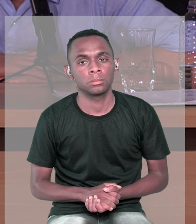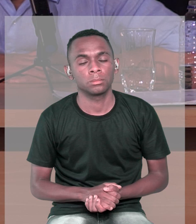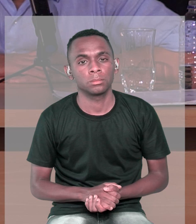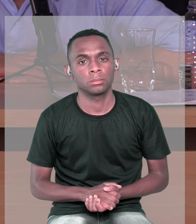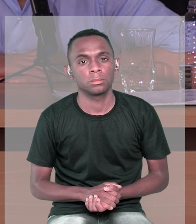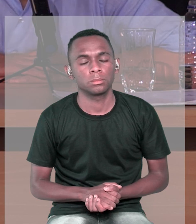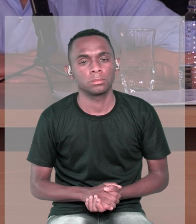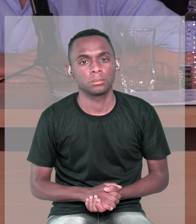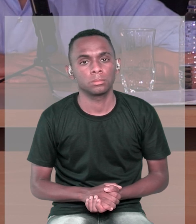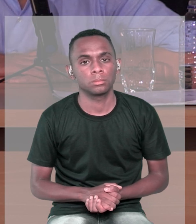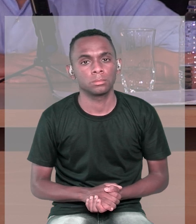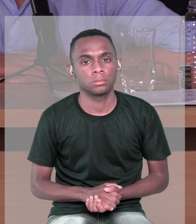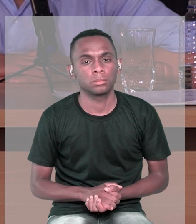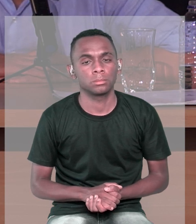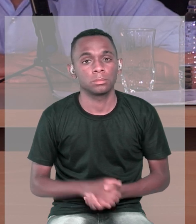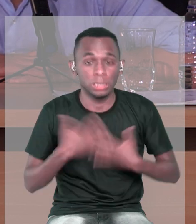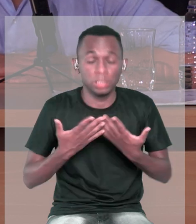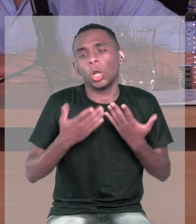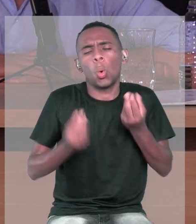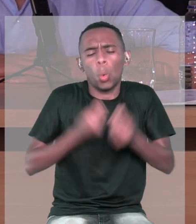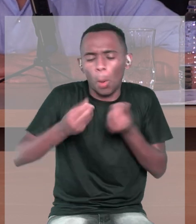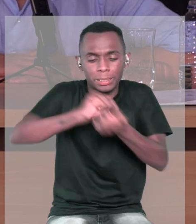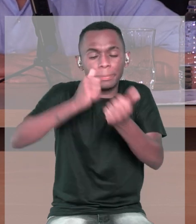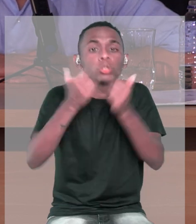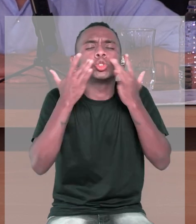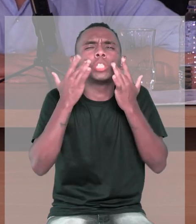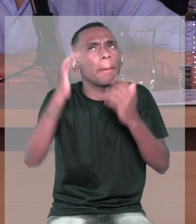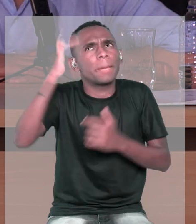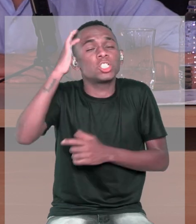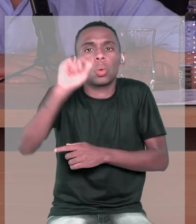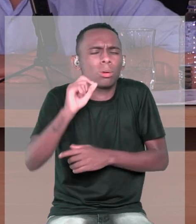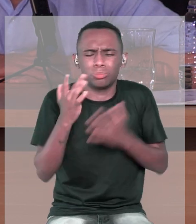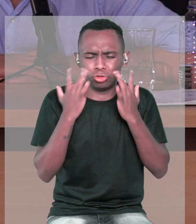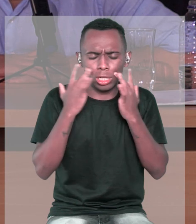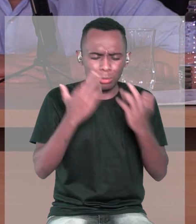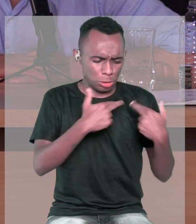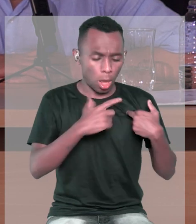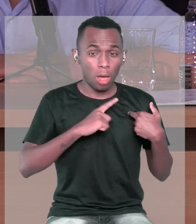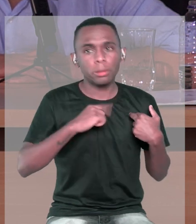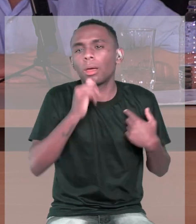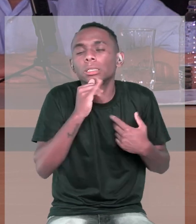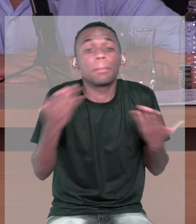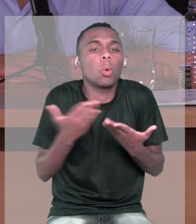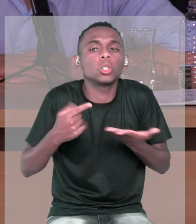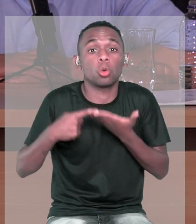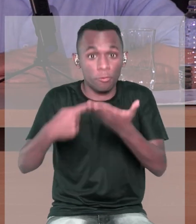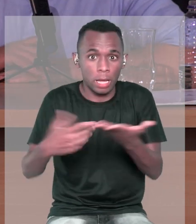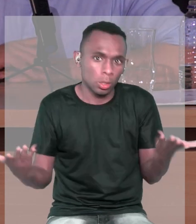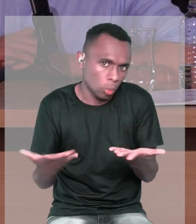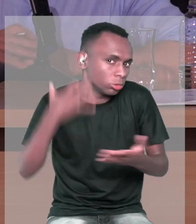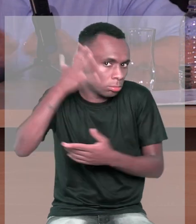mien. A teatralização do mundo é me imaginar no teatro representando um papel. Por exemplo, hoje eu fui convidado